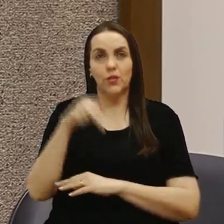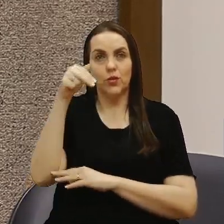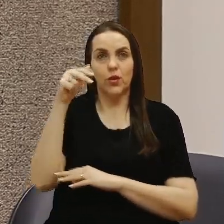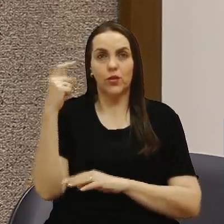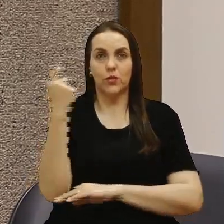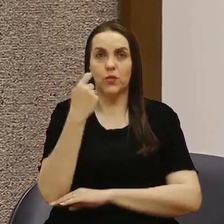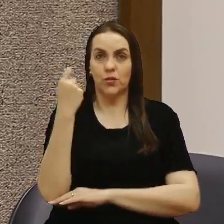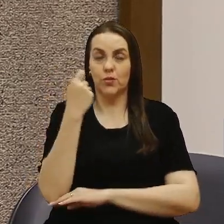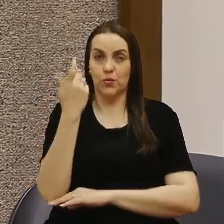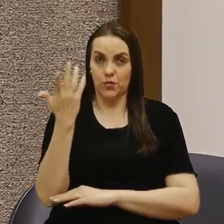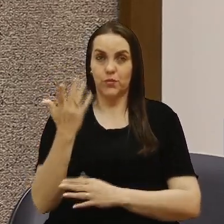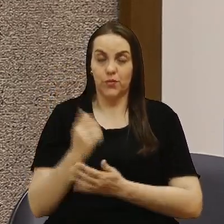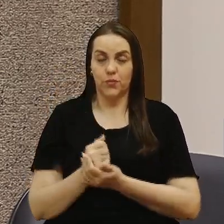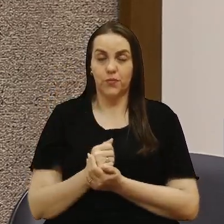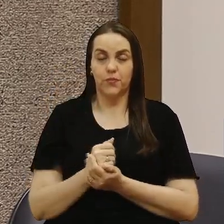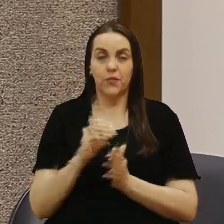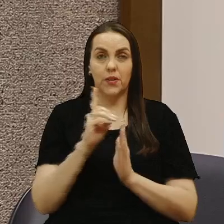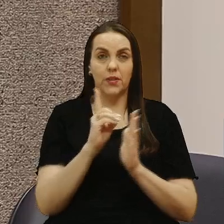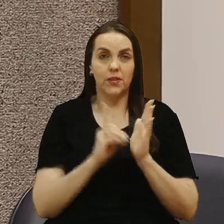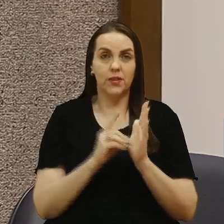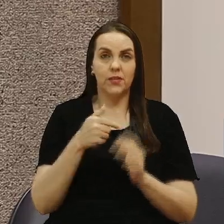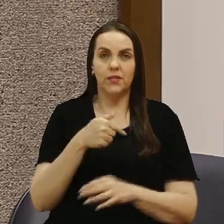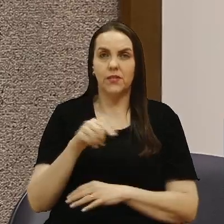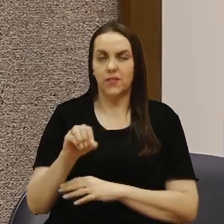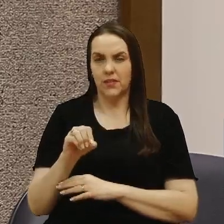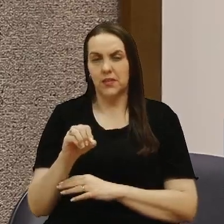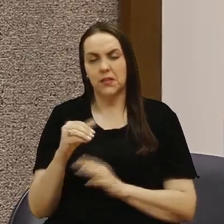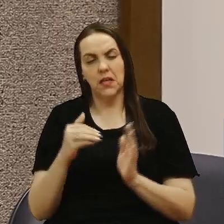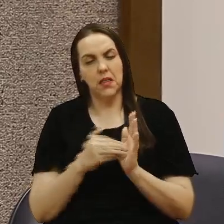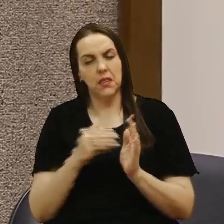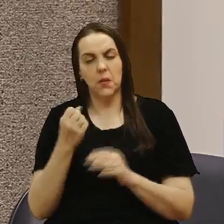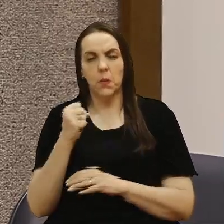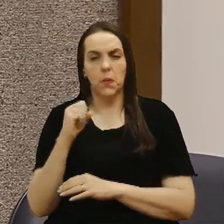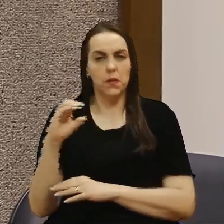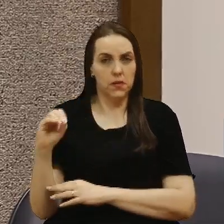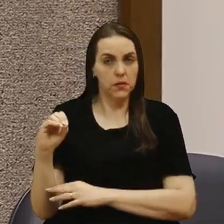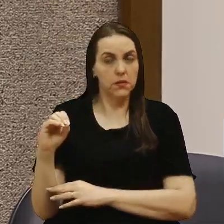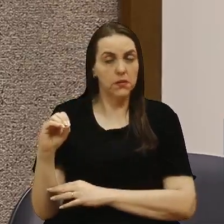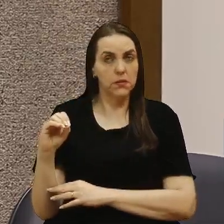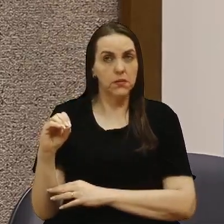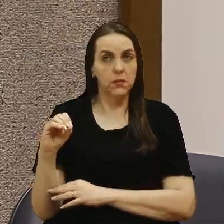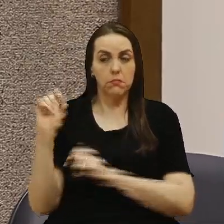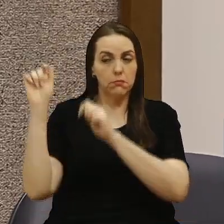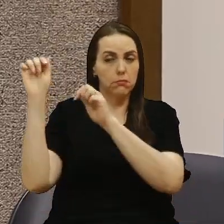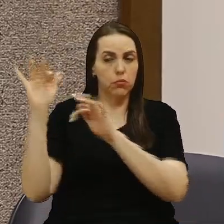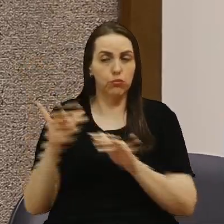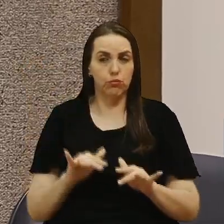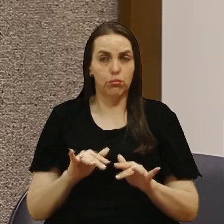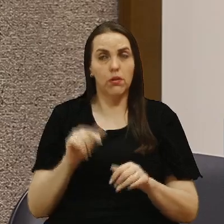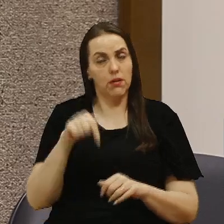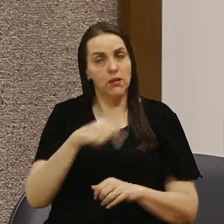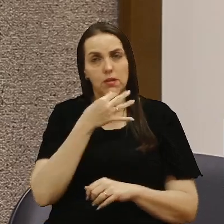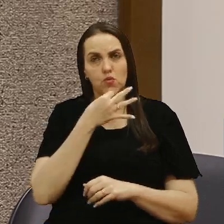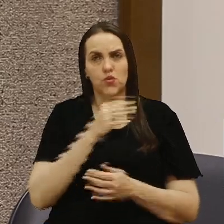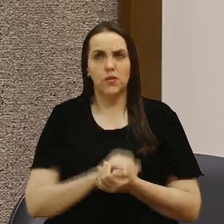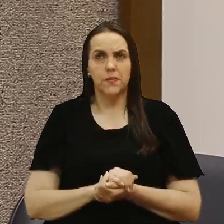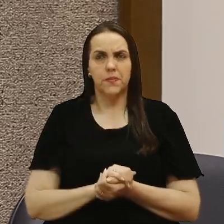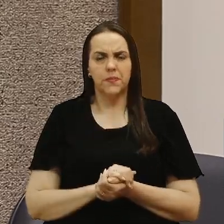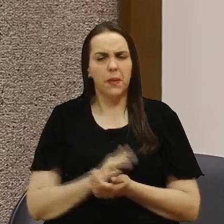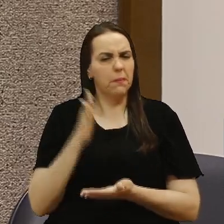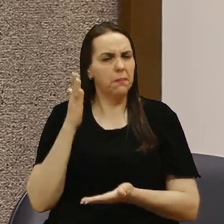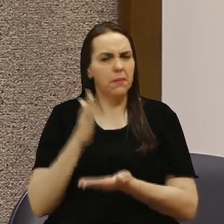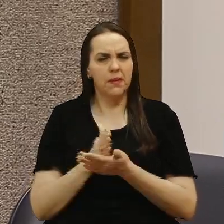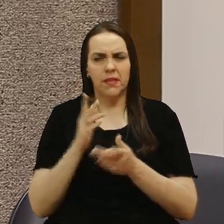Sul, na década de 70 até 80, vieram todos para cá, metade da